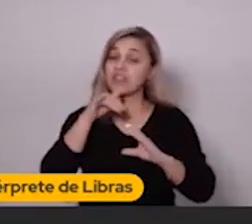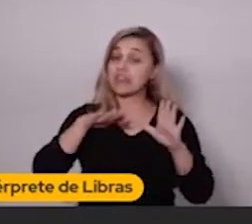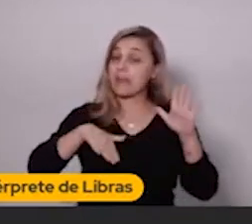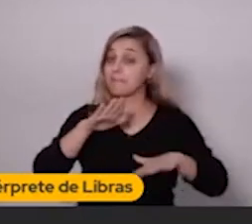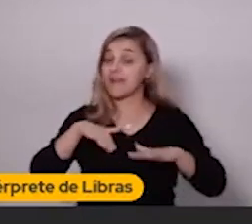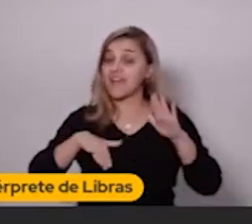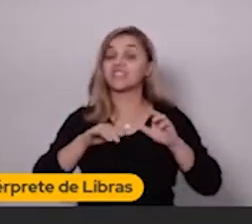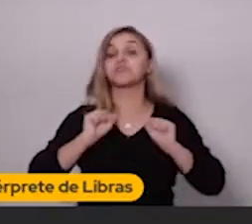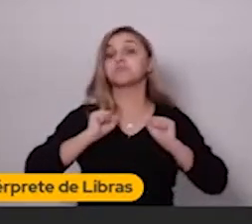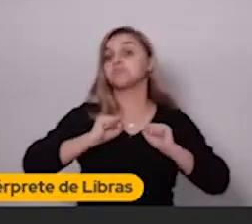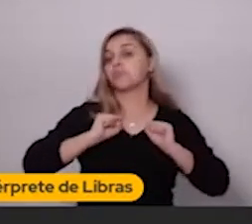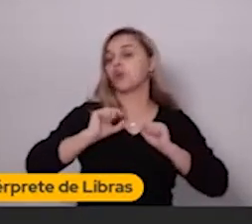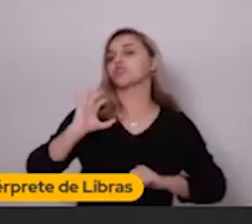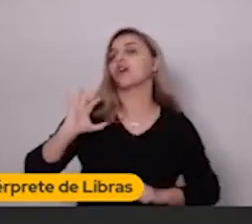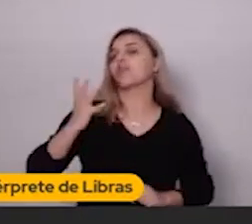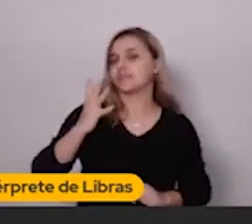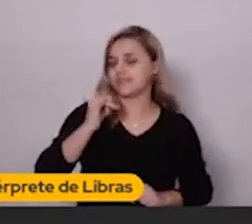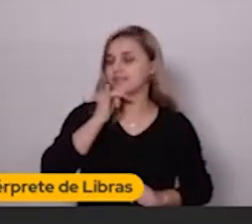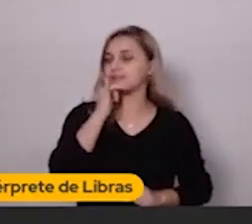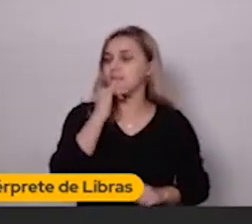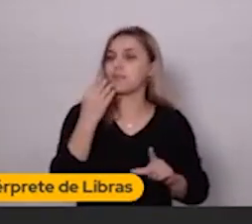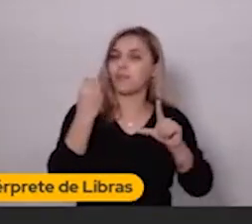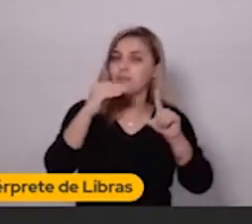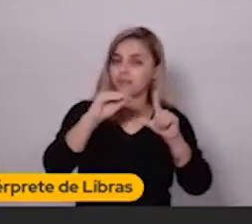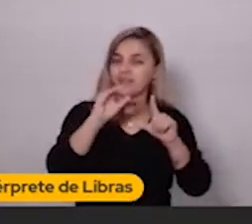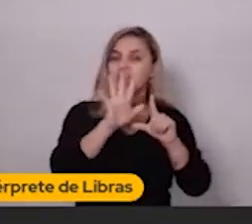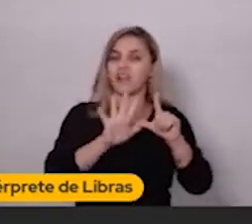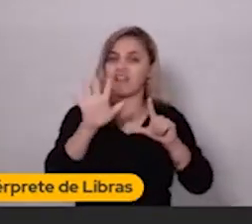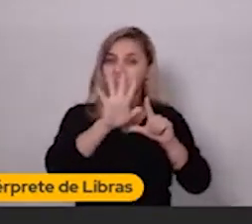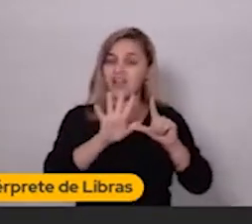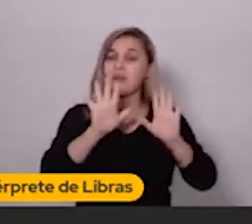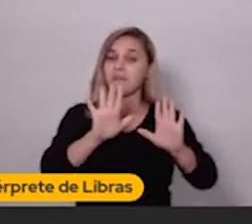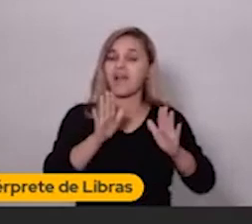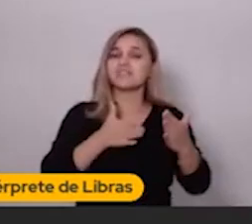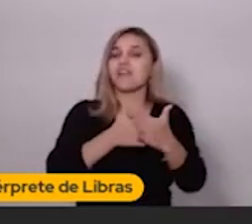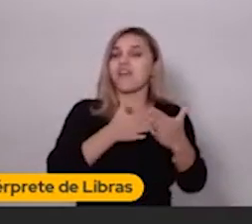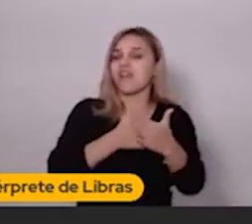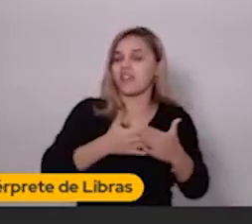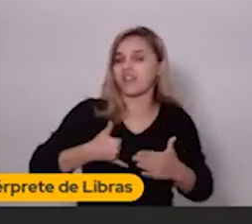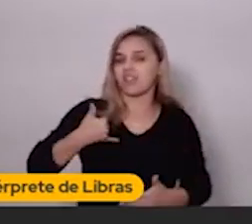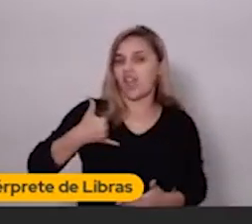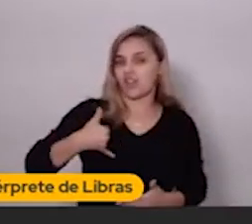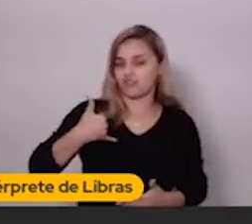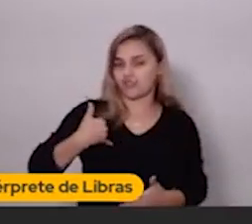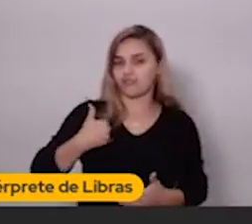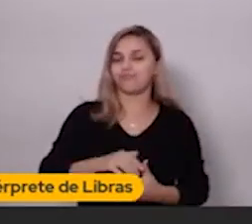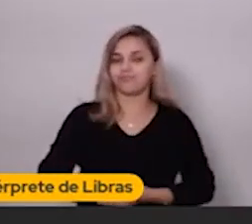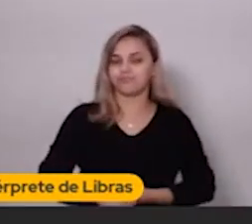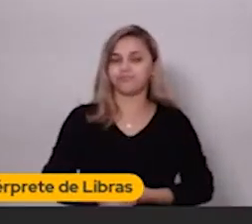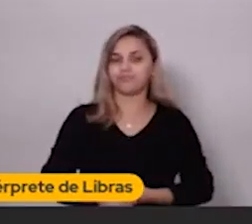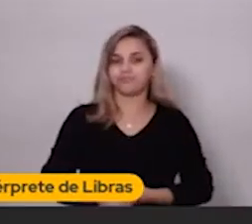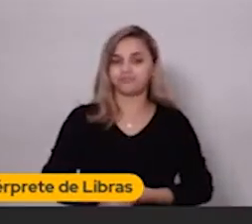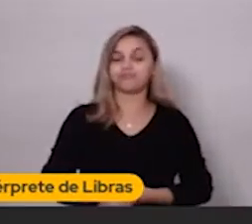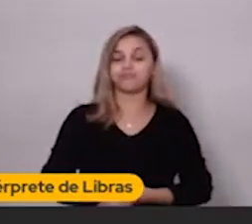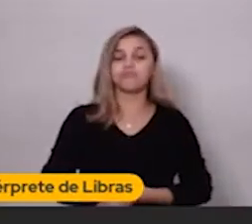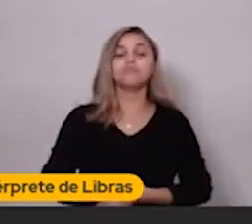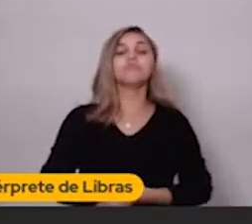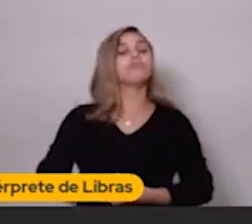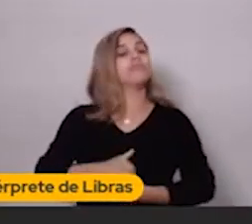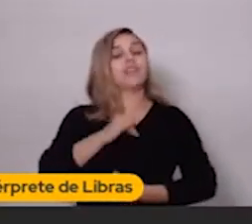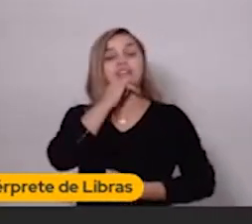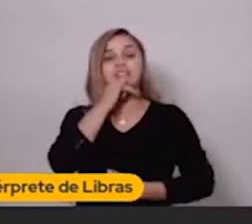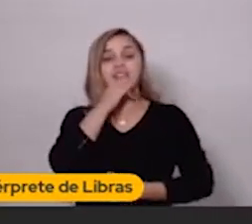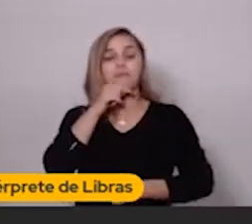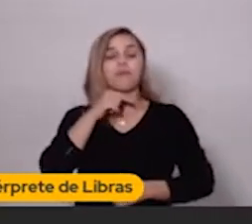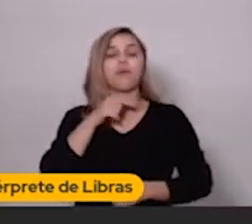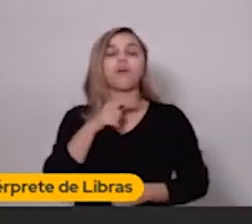eles podem estar ainda na plataforma, mas com algum tipo de restrição de idade. Aí vocês podem me perguntar, né? Pode estar se perguntando, mas